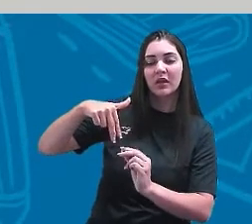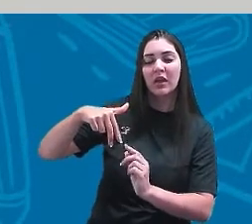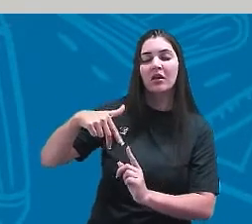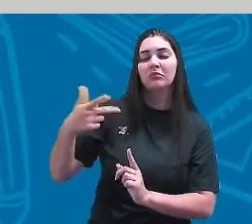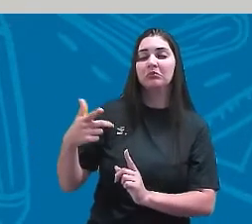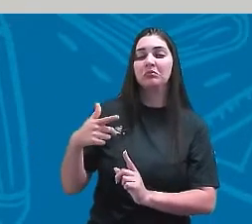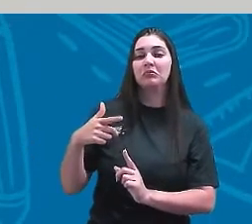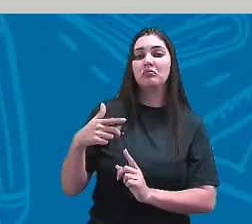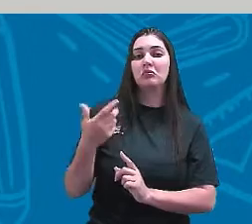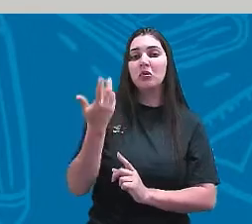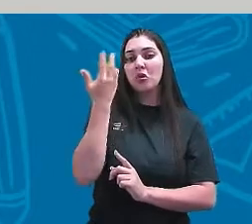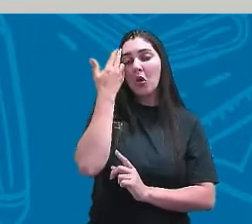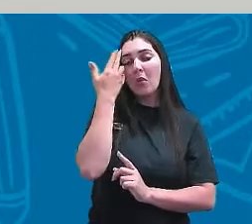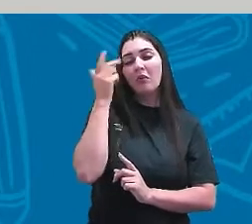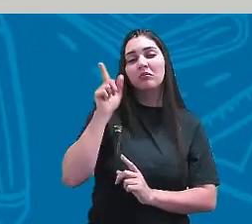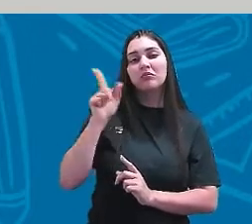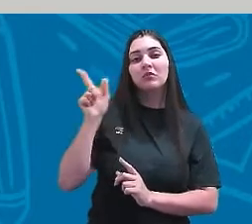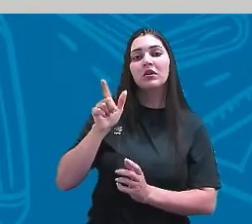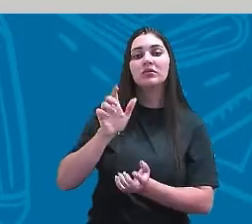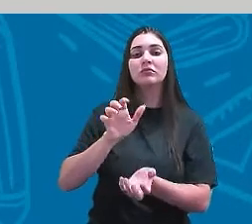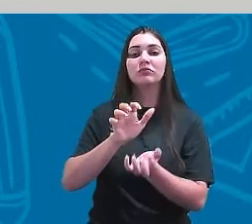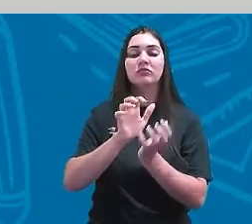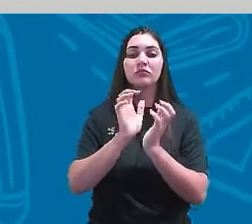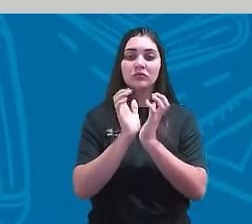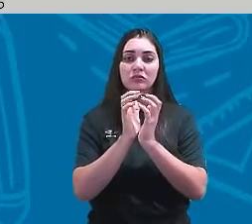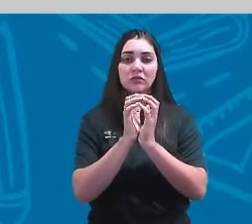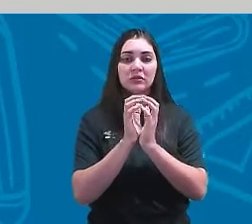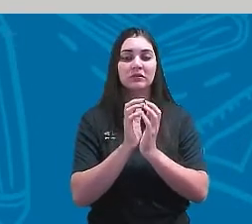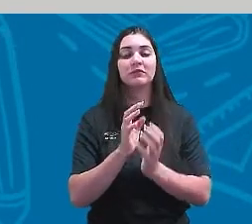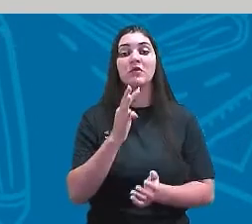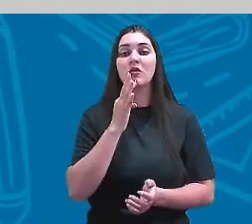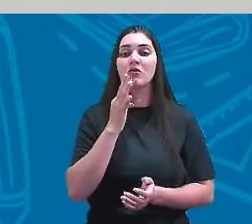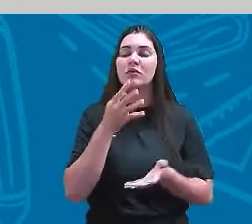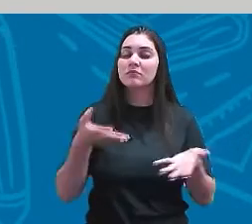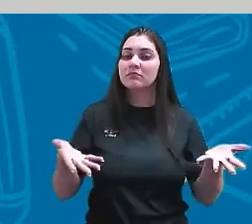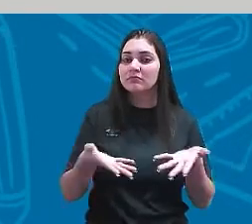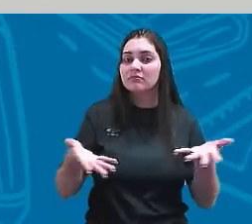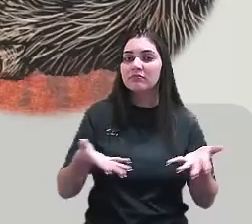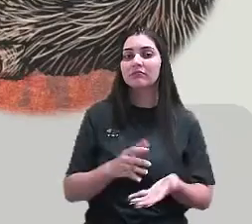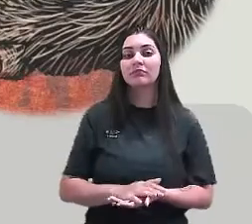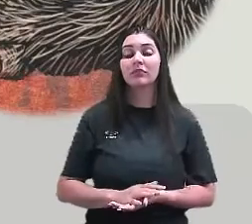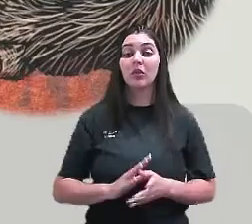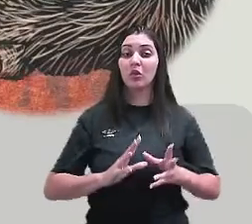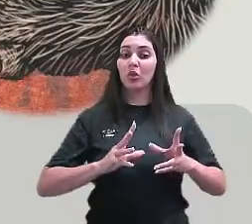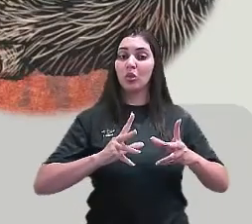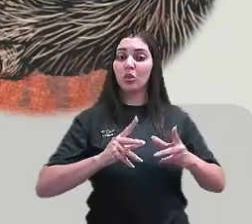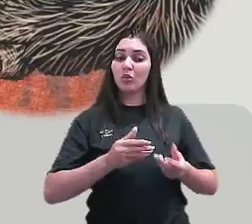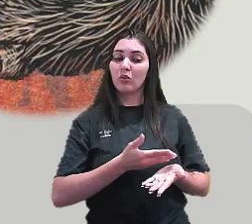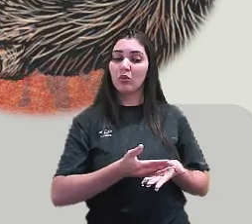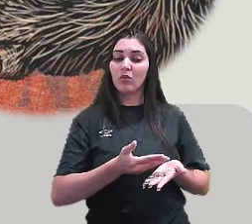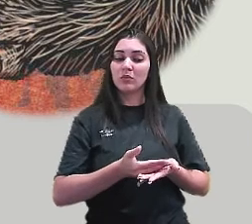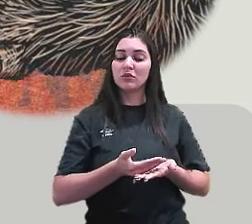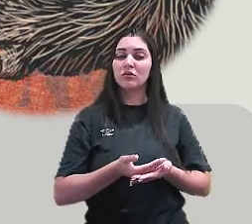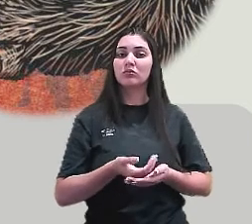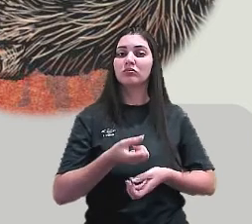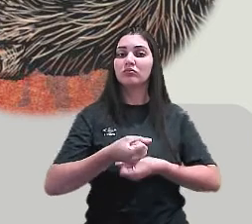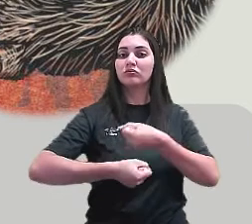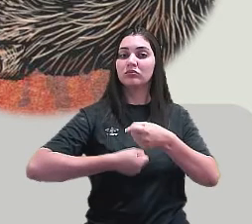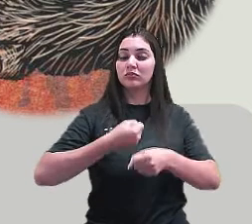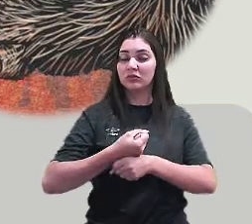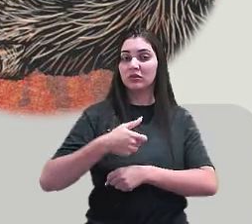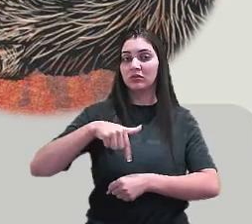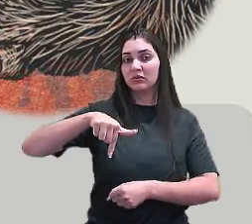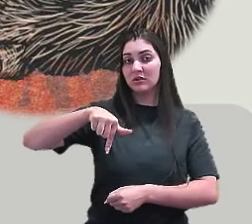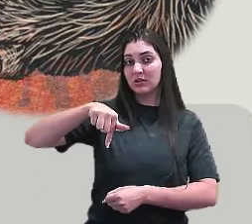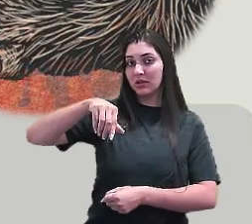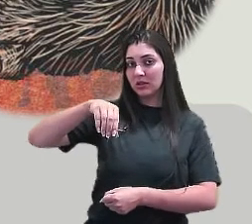Recife. Vocês vão conhecer melhor ela agora. Tudo começou nos anos de 60, nos anos